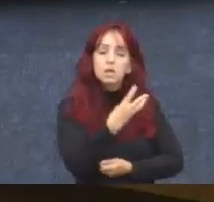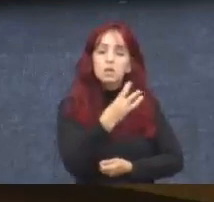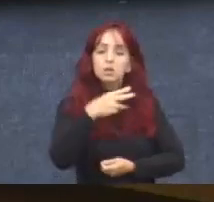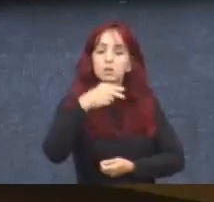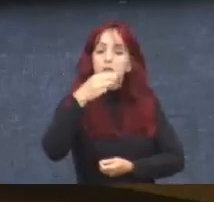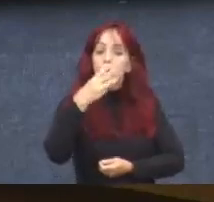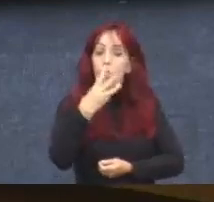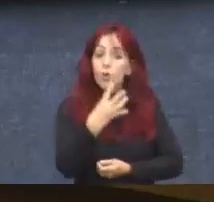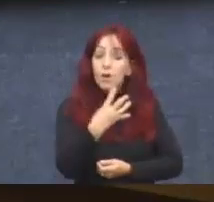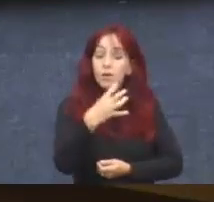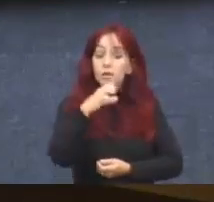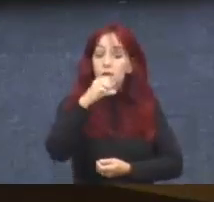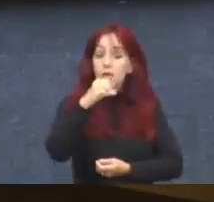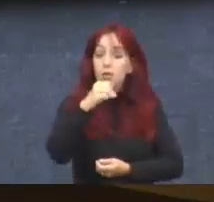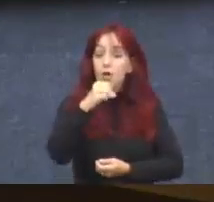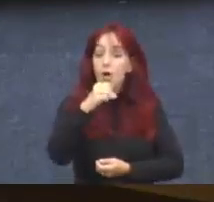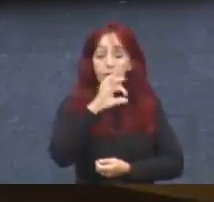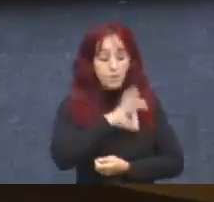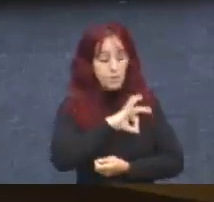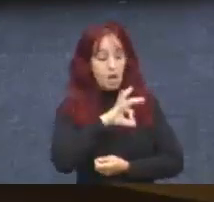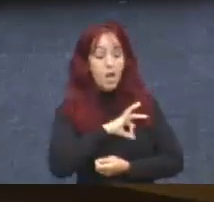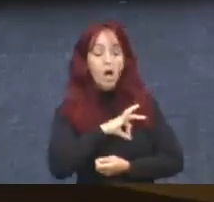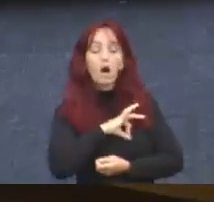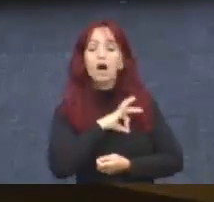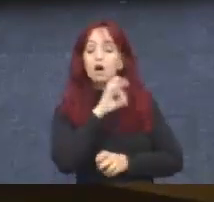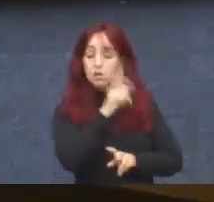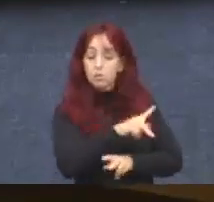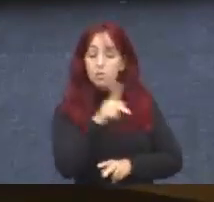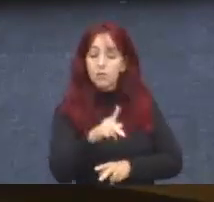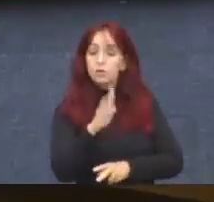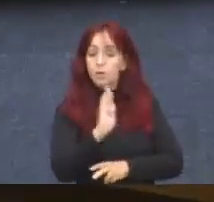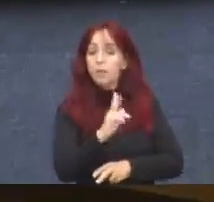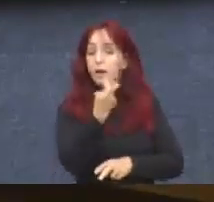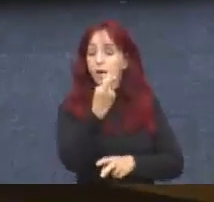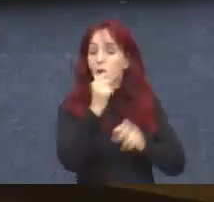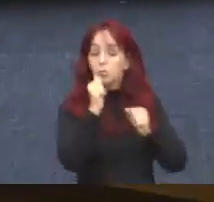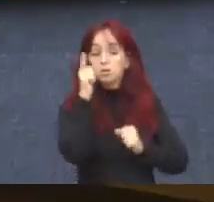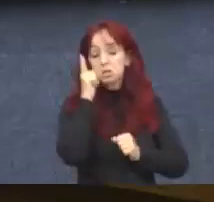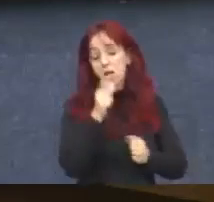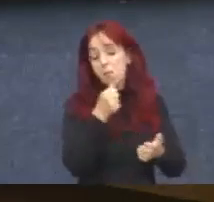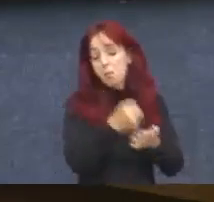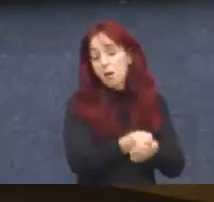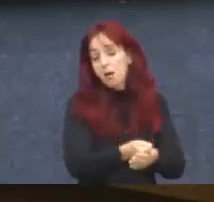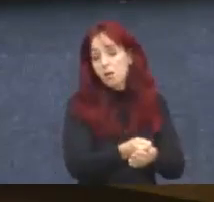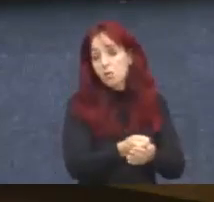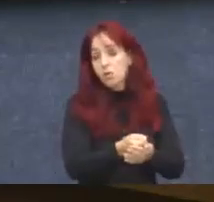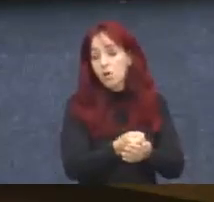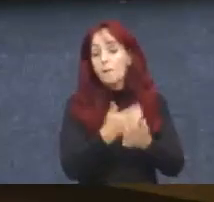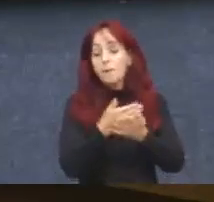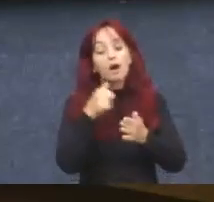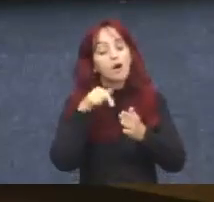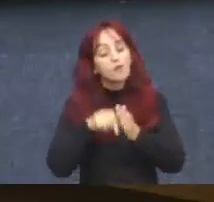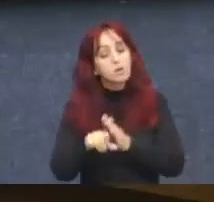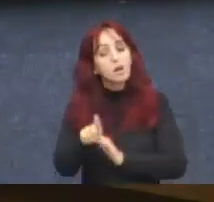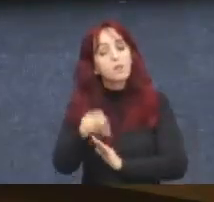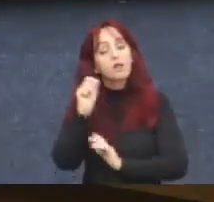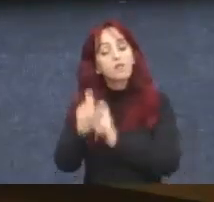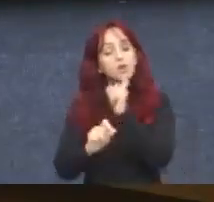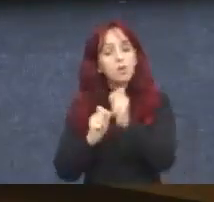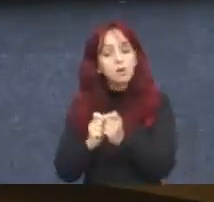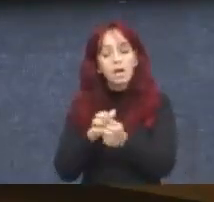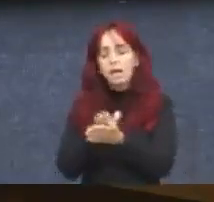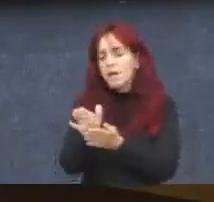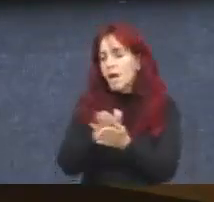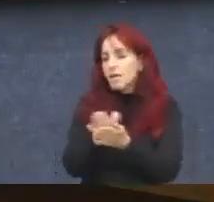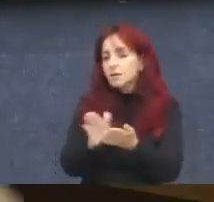349 salários de professores da nossa cidade de Belo Horizonte poderiam ser pagos com esse dinheiro que a senhora preferiu gastar para fazer